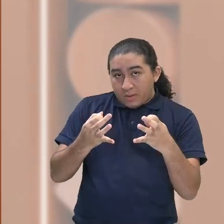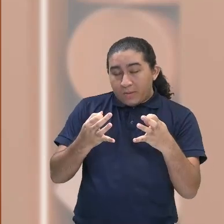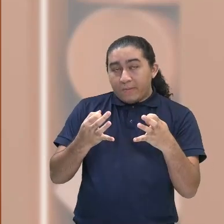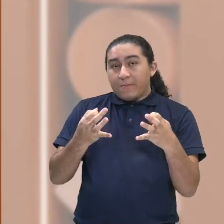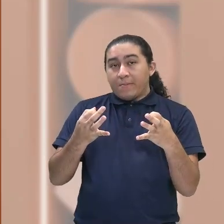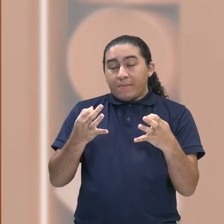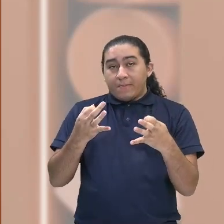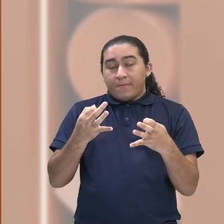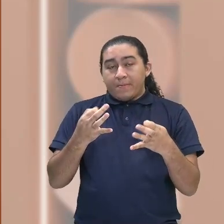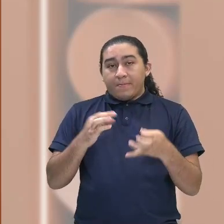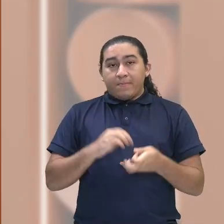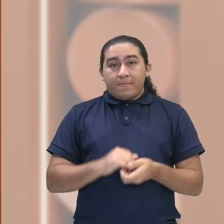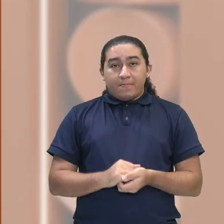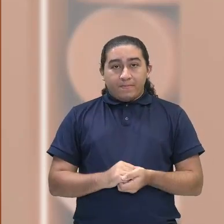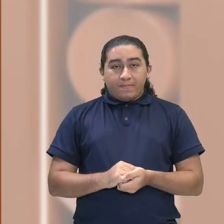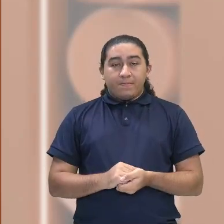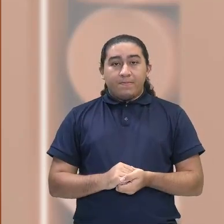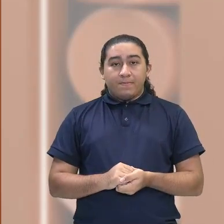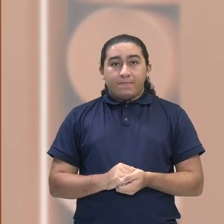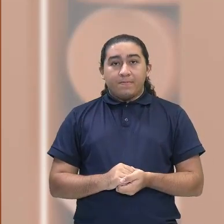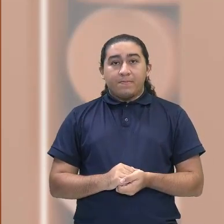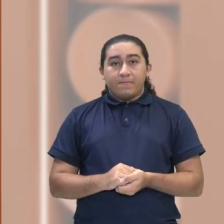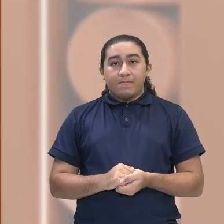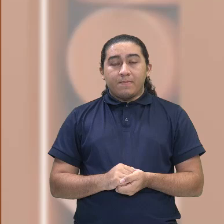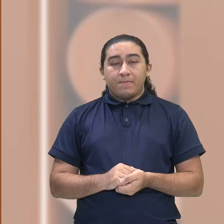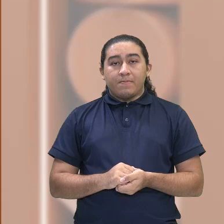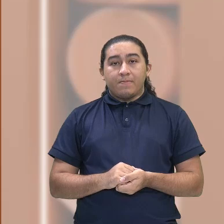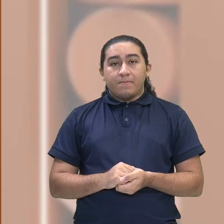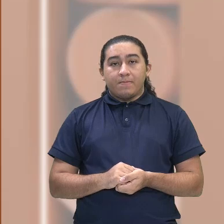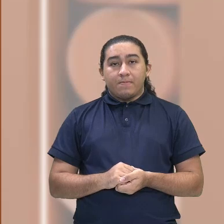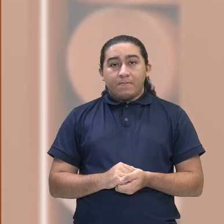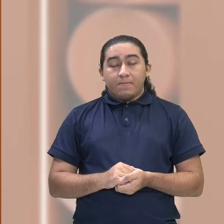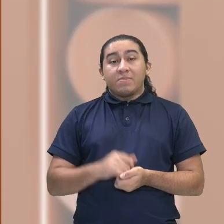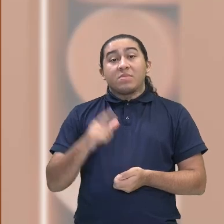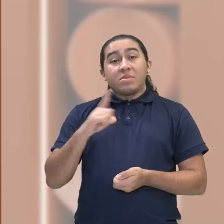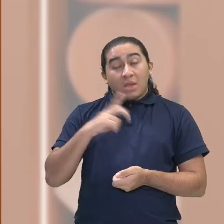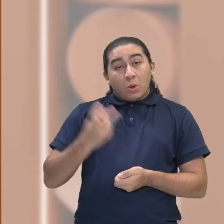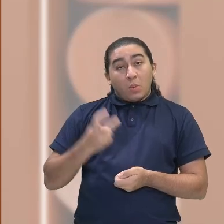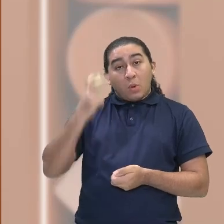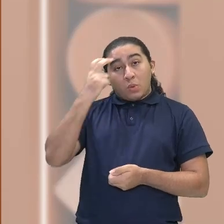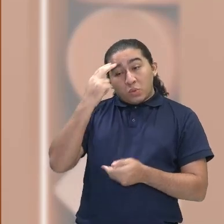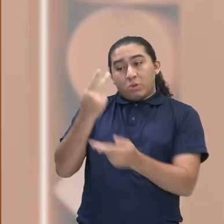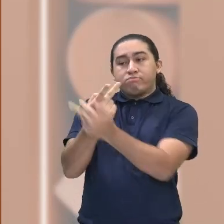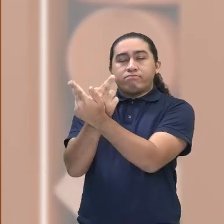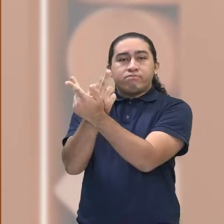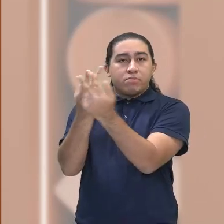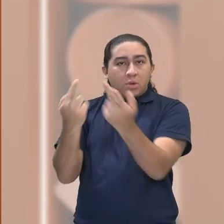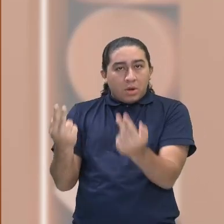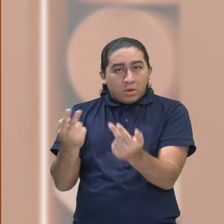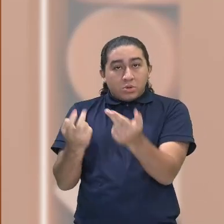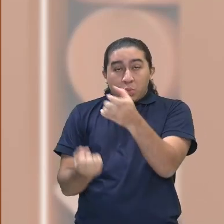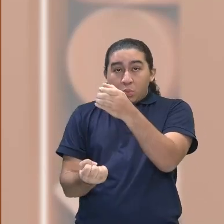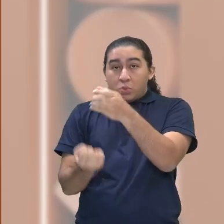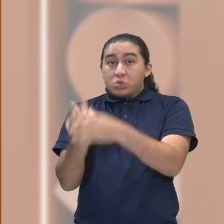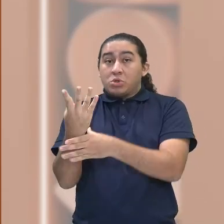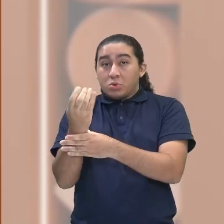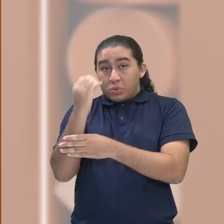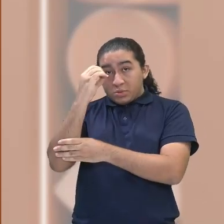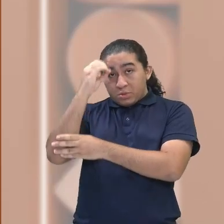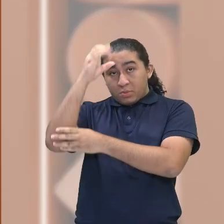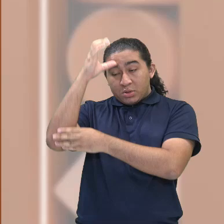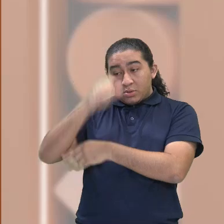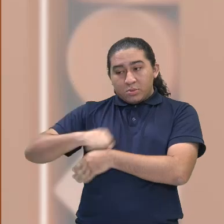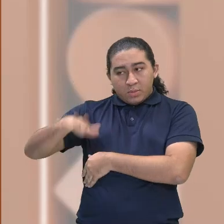além dessas coisas, existe sim uma cultura muito rica, diversificada e produção de